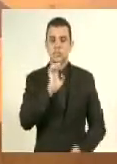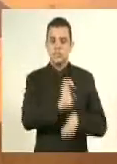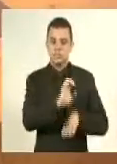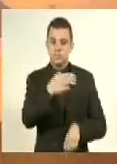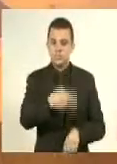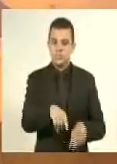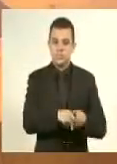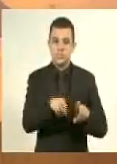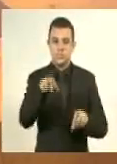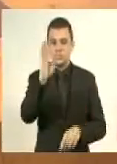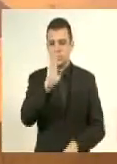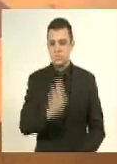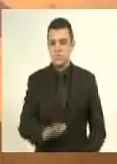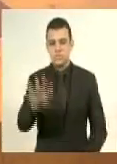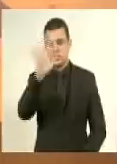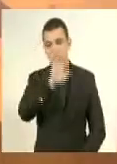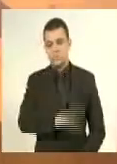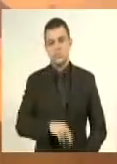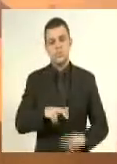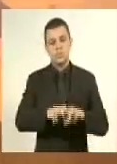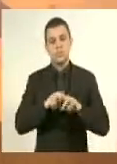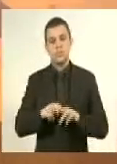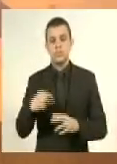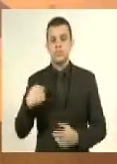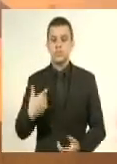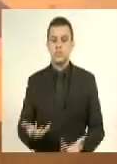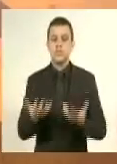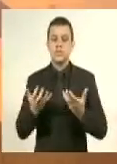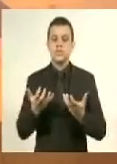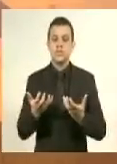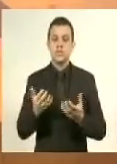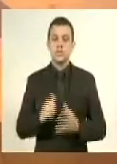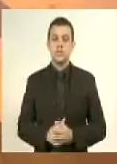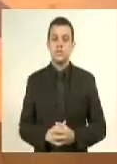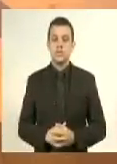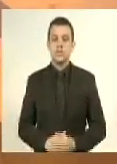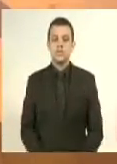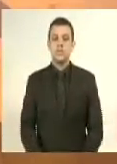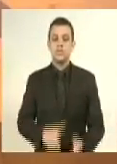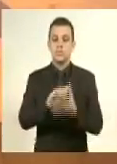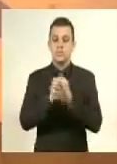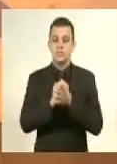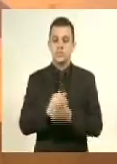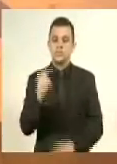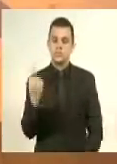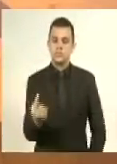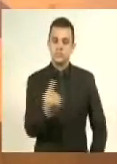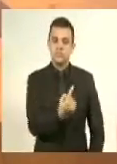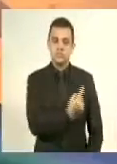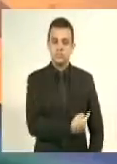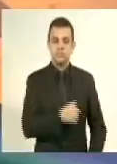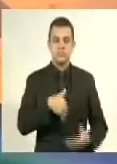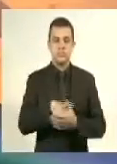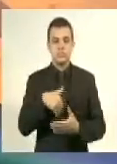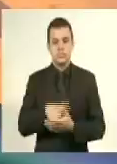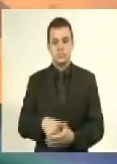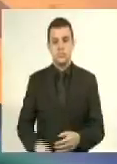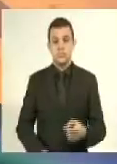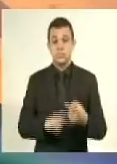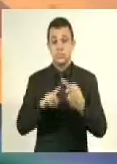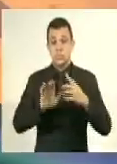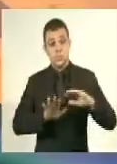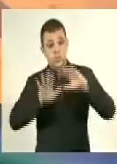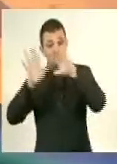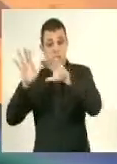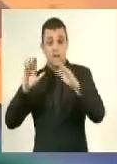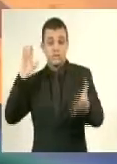nível nacional. Portanto, eu quero a cada jogador, do goleiro a todos os reservas,